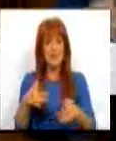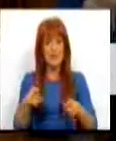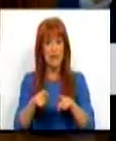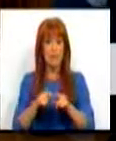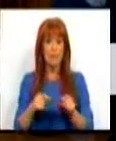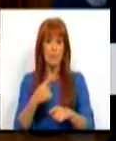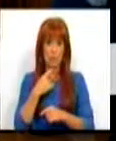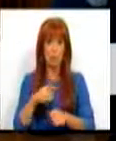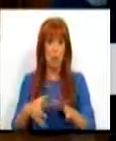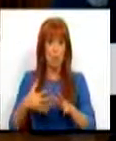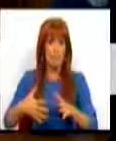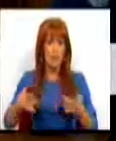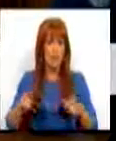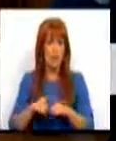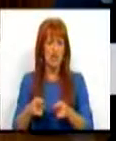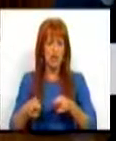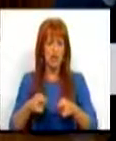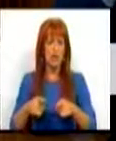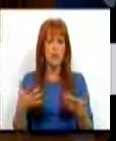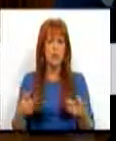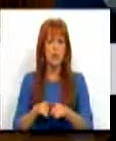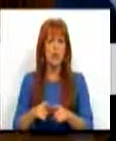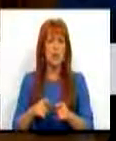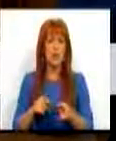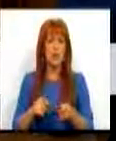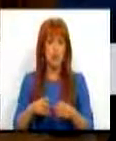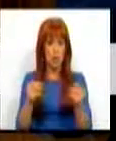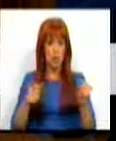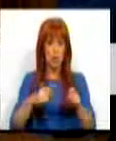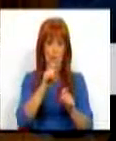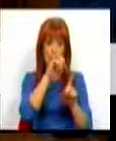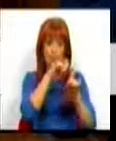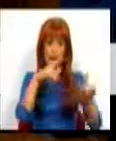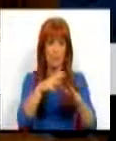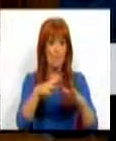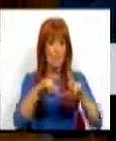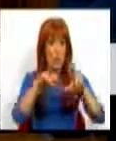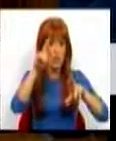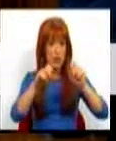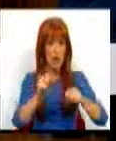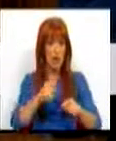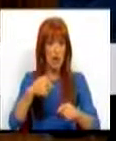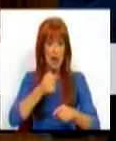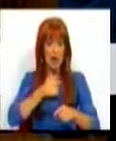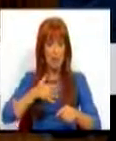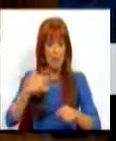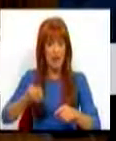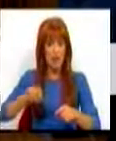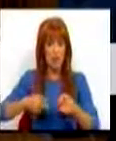de março, aguardando agora autorizações das autoridades competentes para poder passar